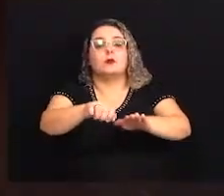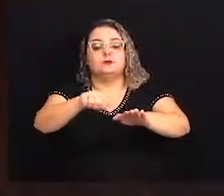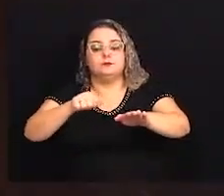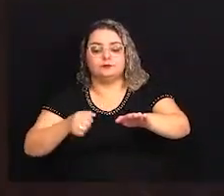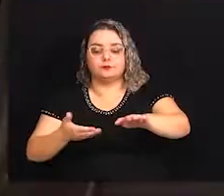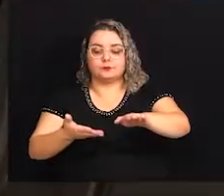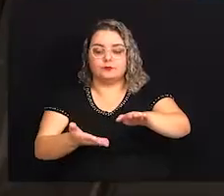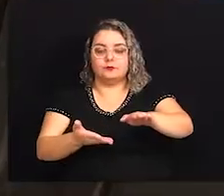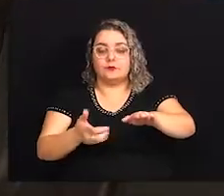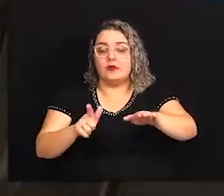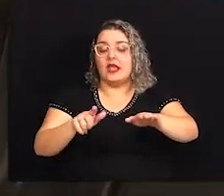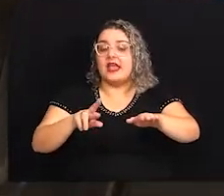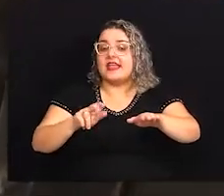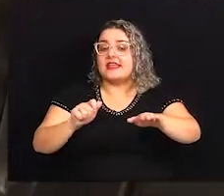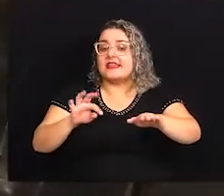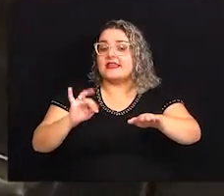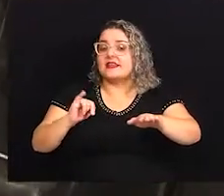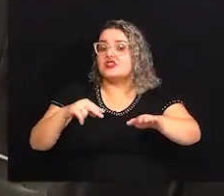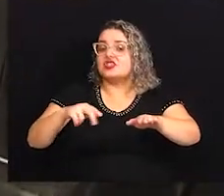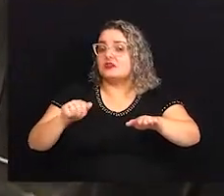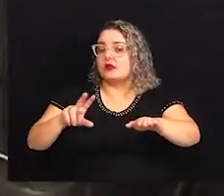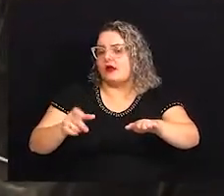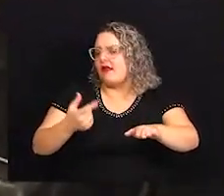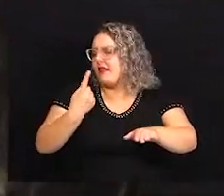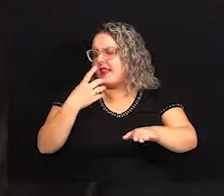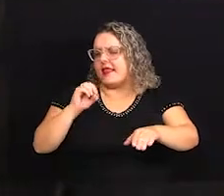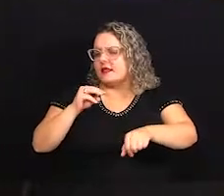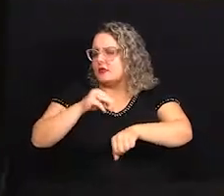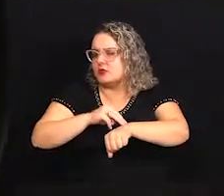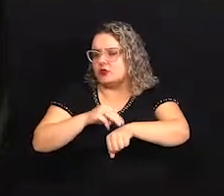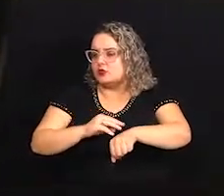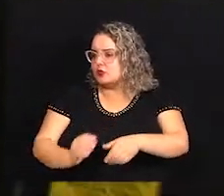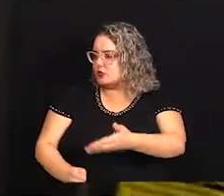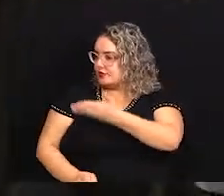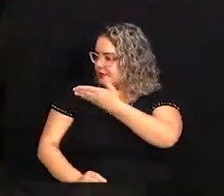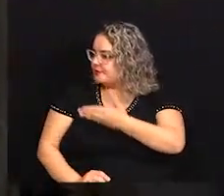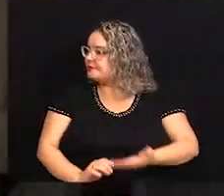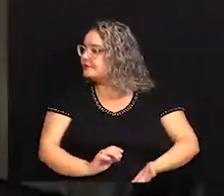E leve para gratinar por uns 10 minutos.